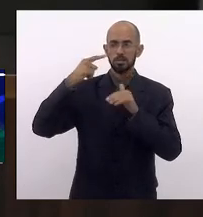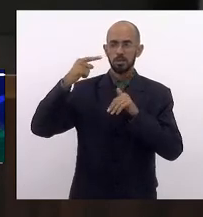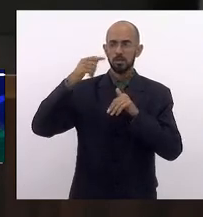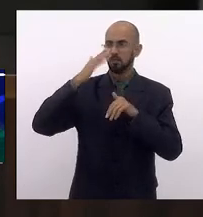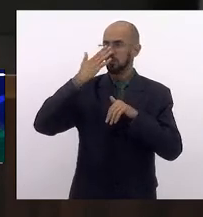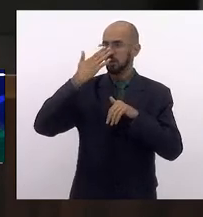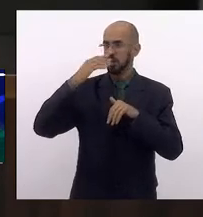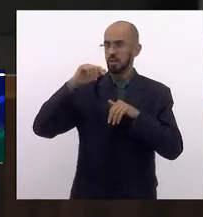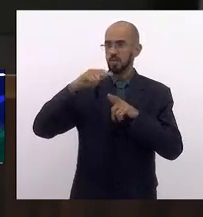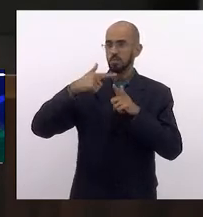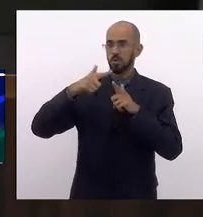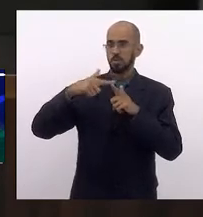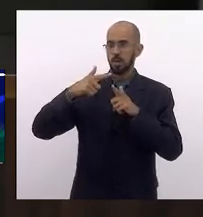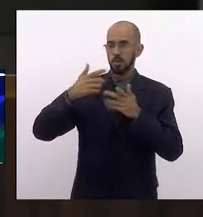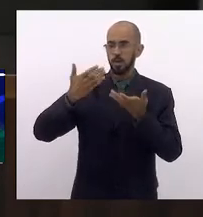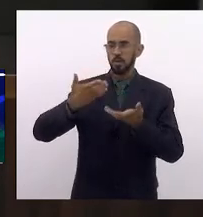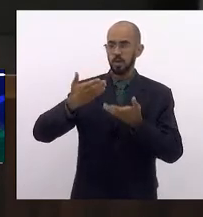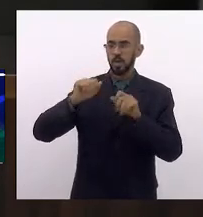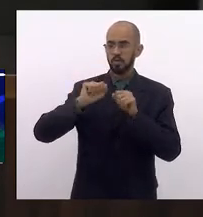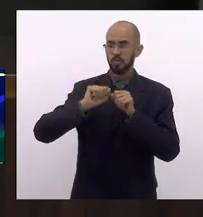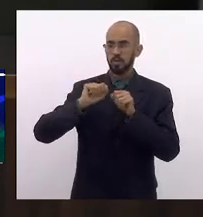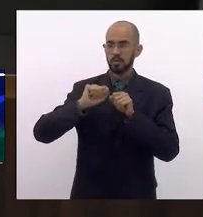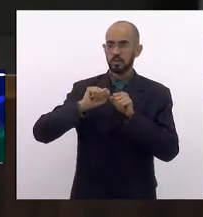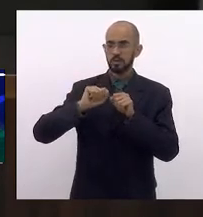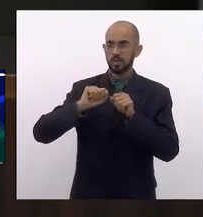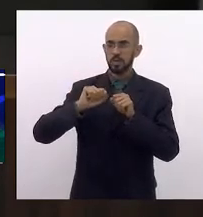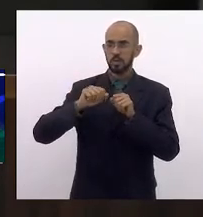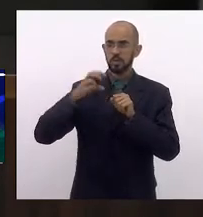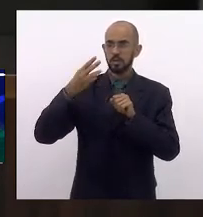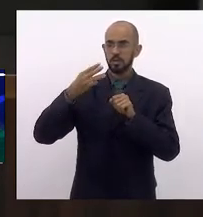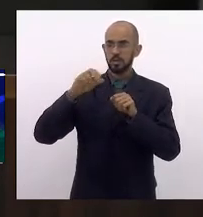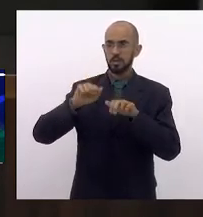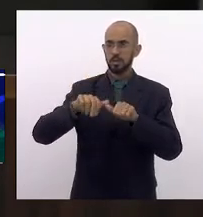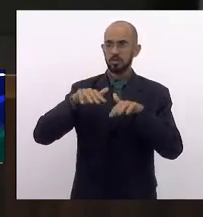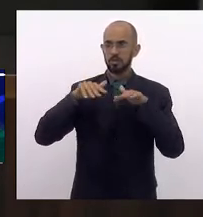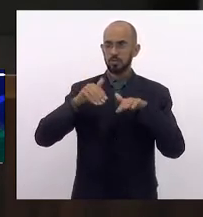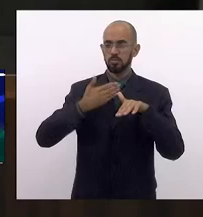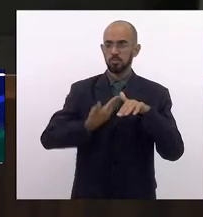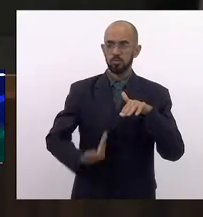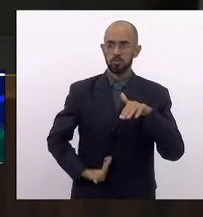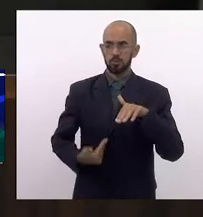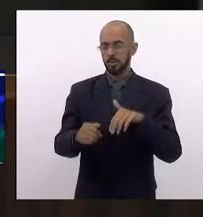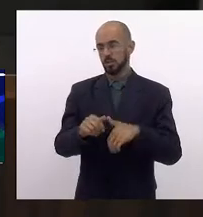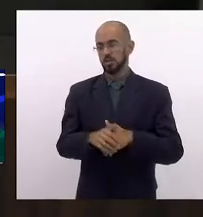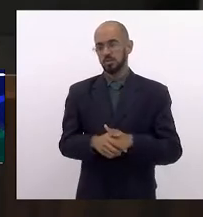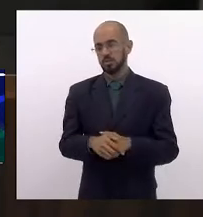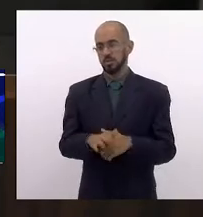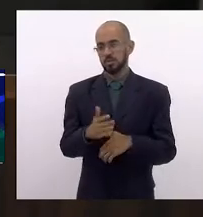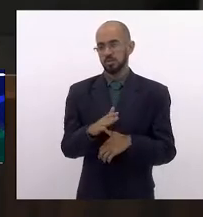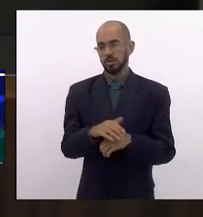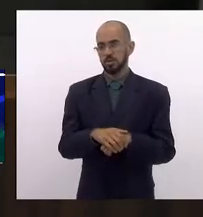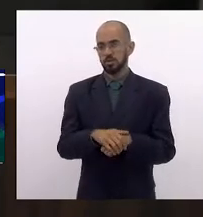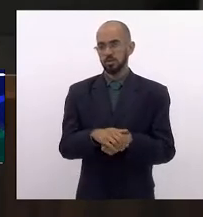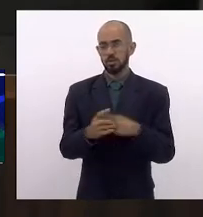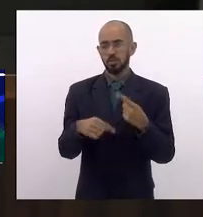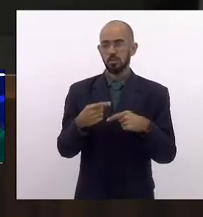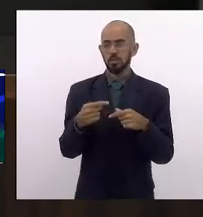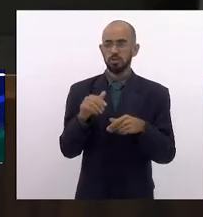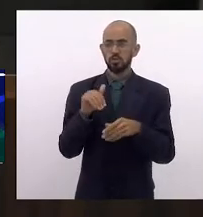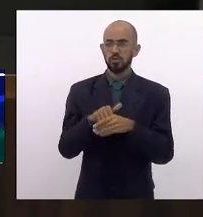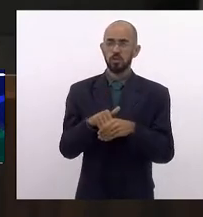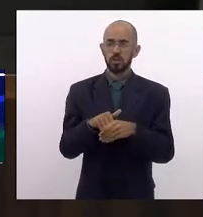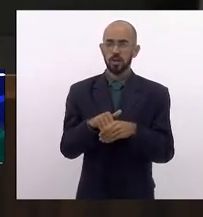Sem problema que a gente eu quero fazer umas três ou quatro audiência orgânicas pô e aí Voltamos no